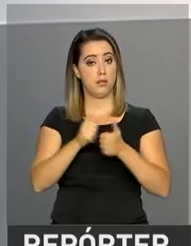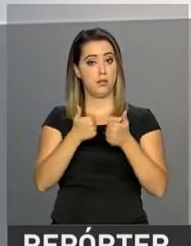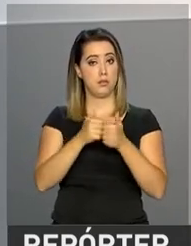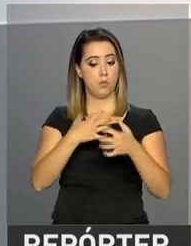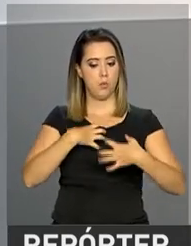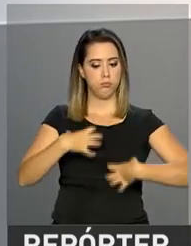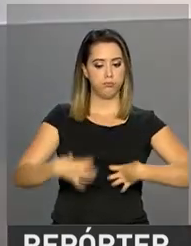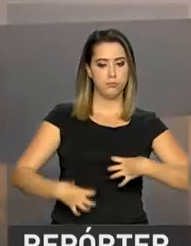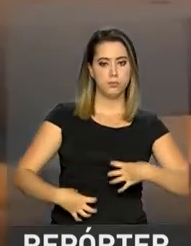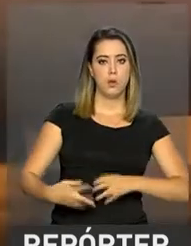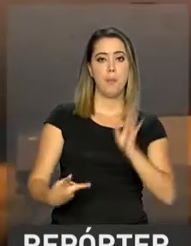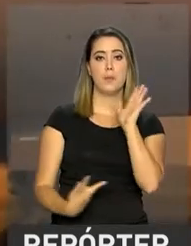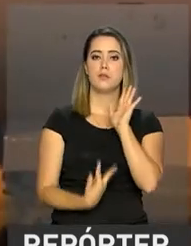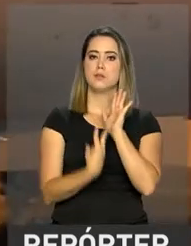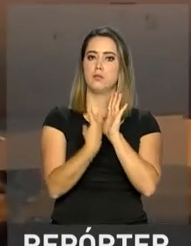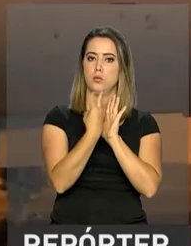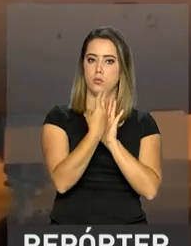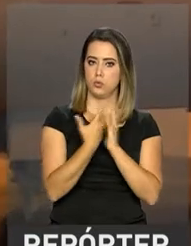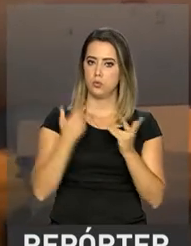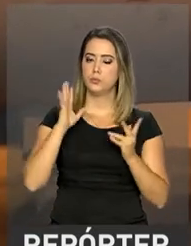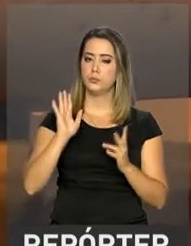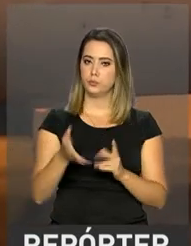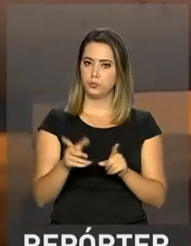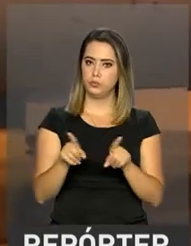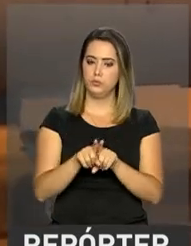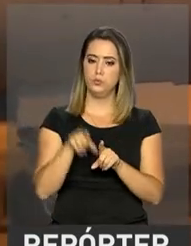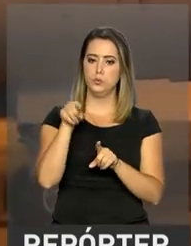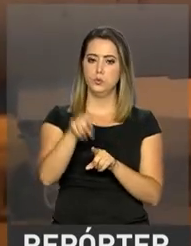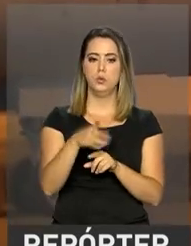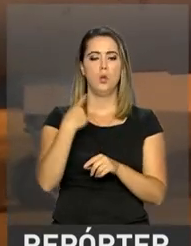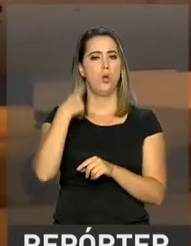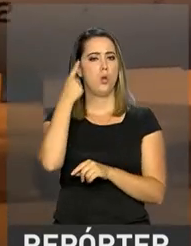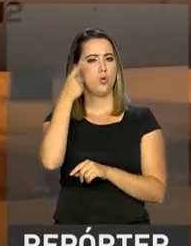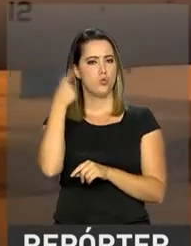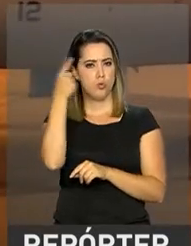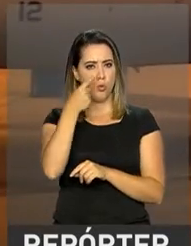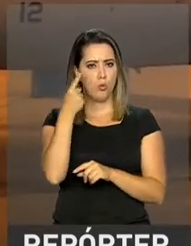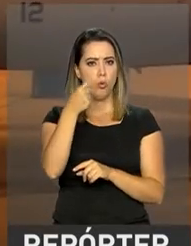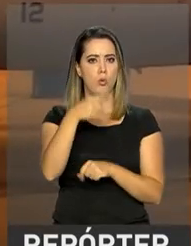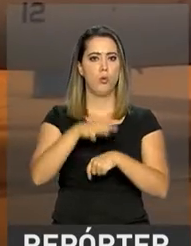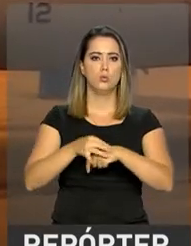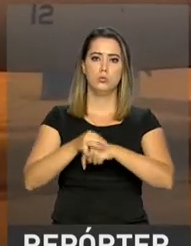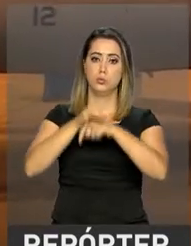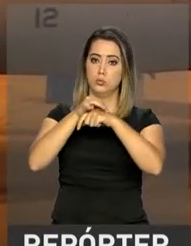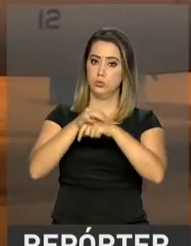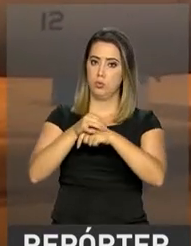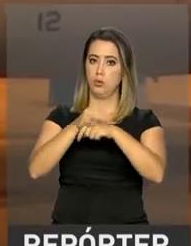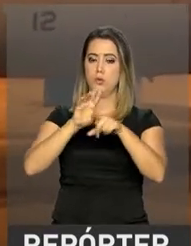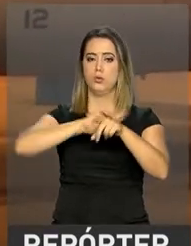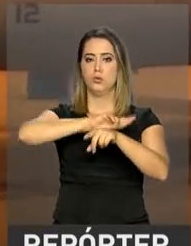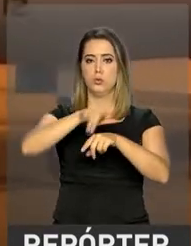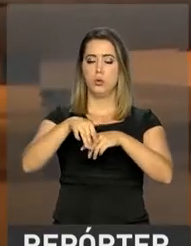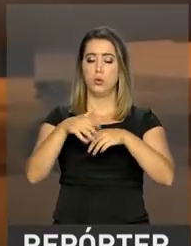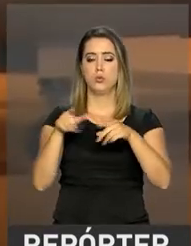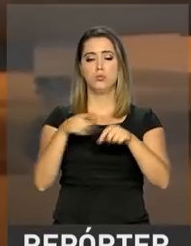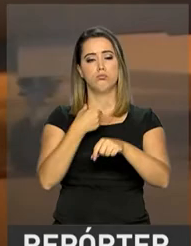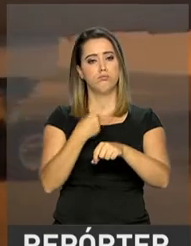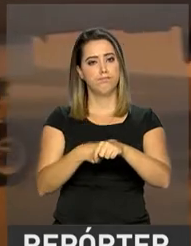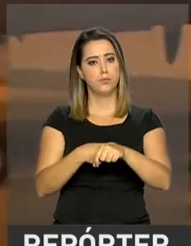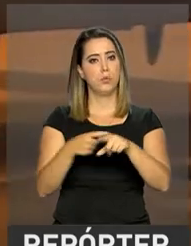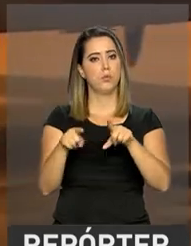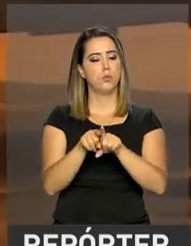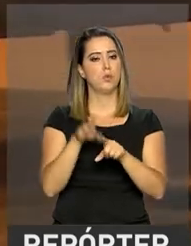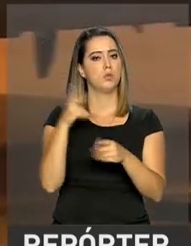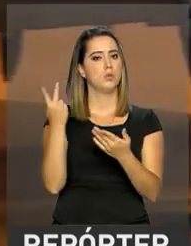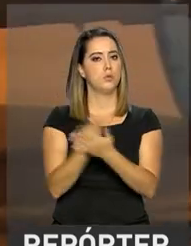para transplantes. De acordo com a portaria, o transporte de córneas, ossos ou pele para transplante somente serão